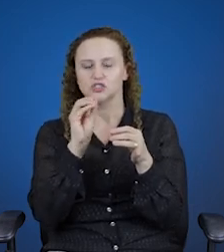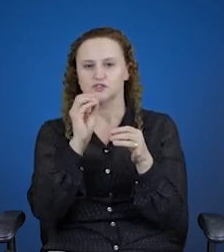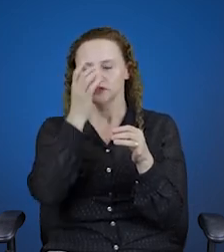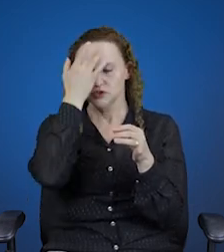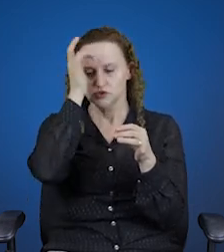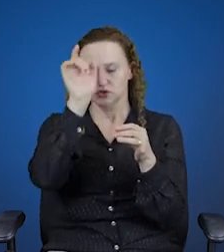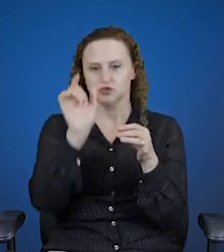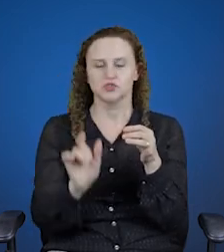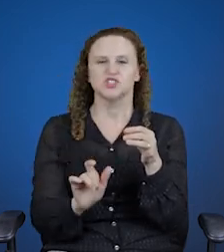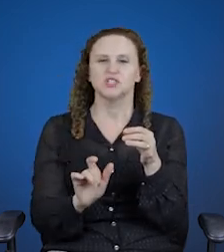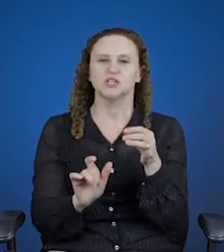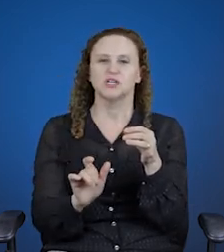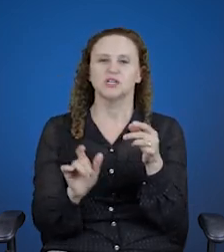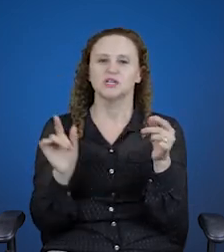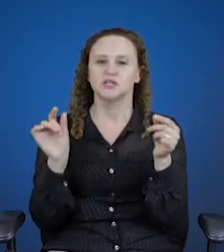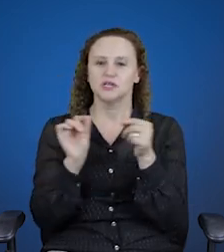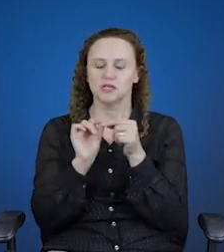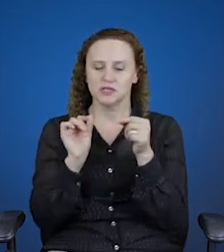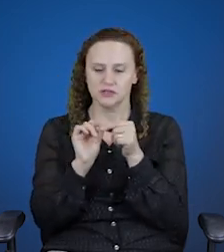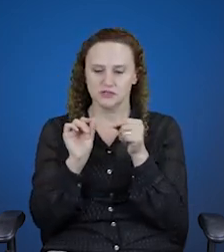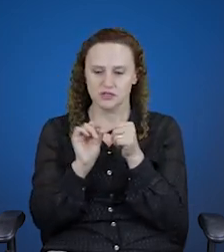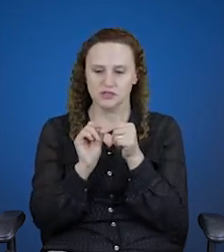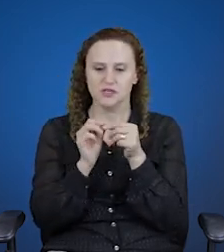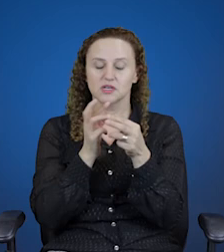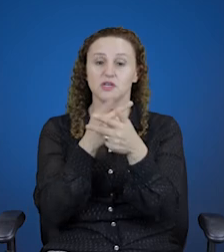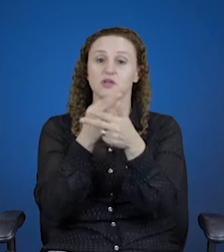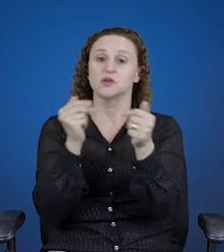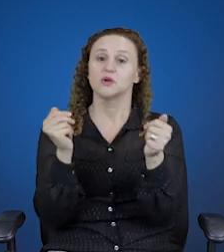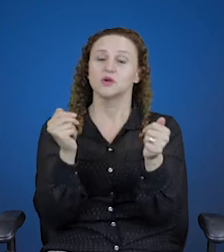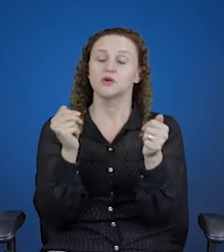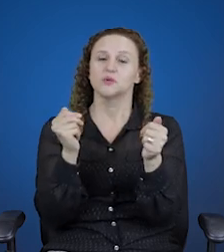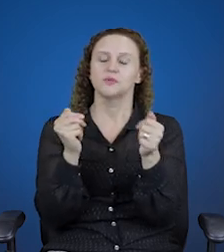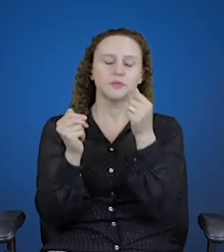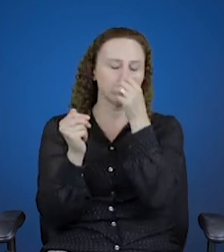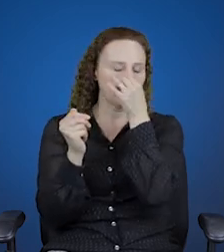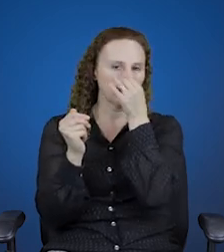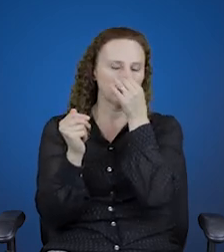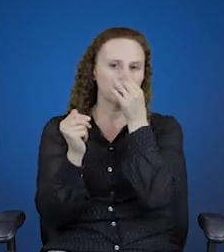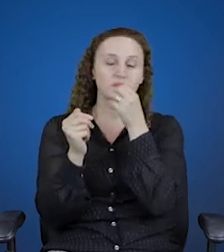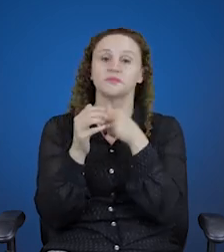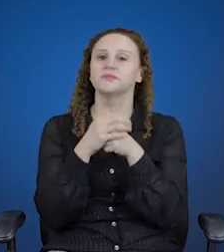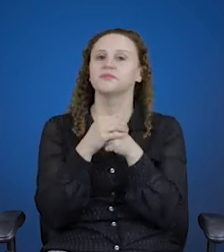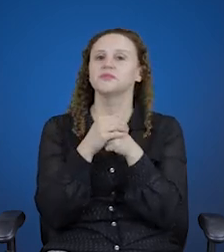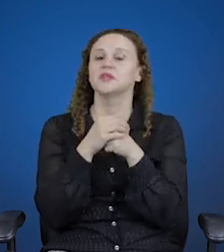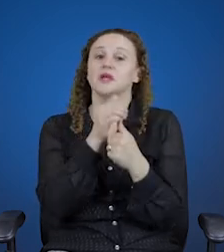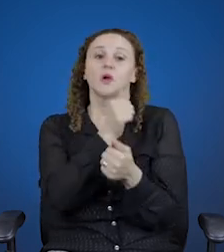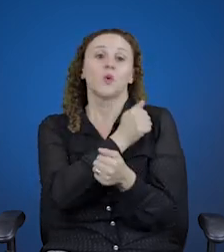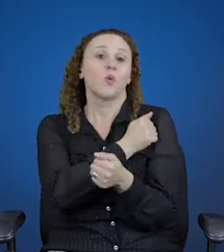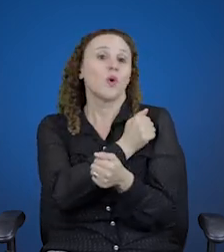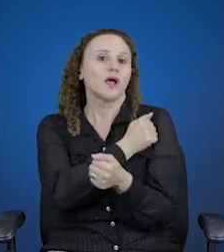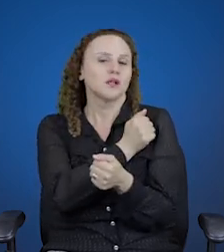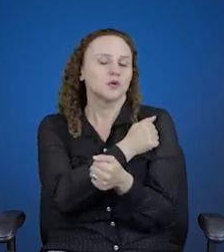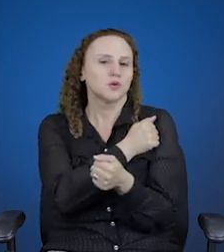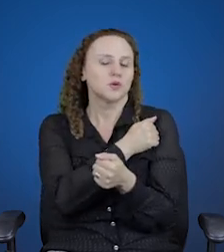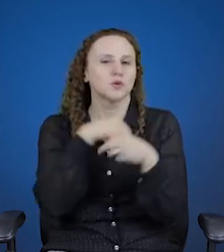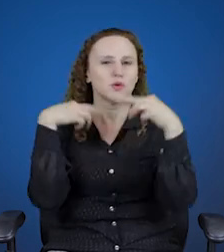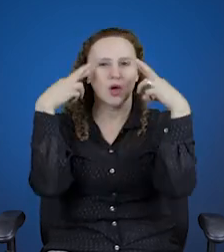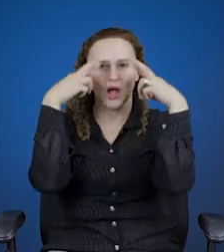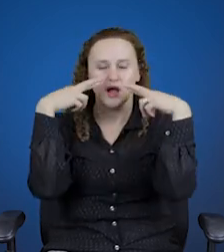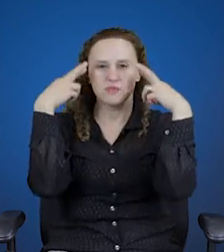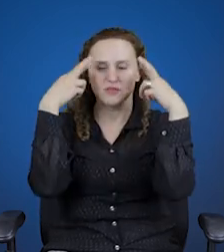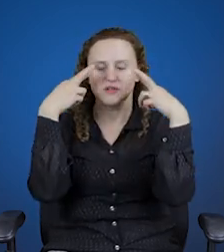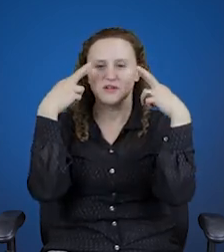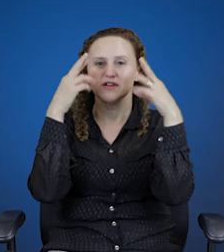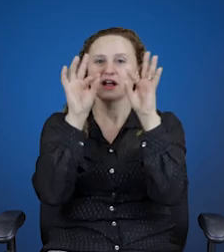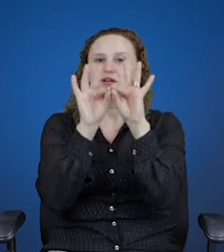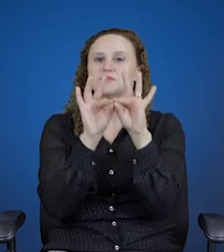predicativo do sujeito vai para o mesmo caso do sujeito Isto é para o nominativo tô repetindo o aluno